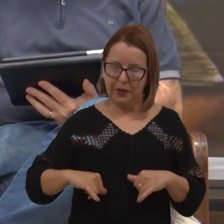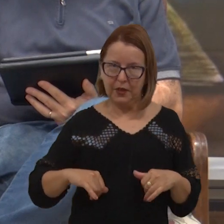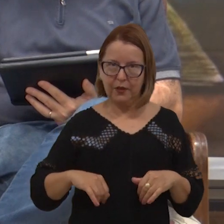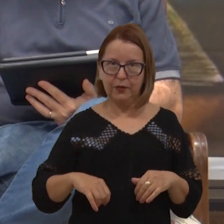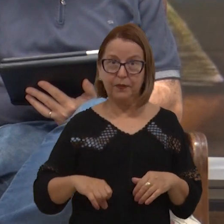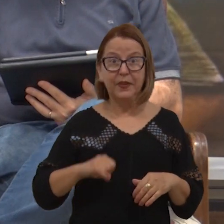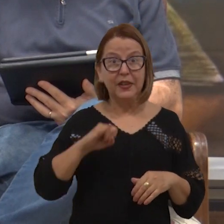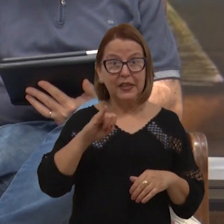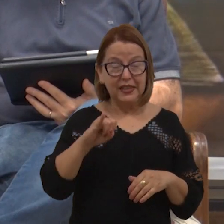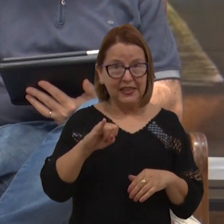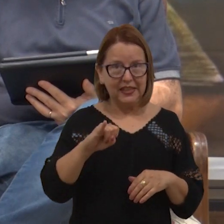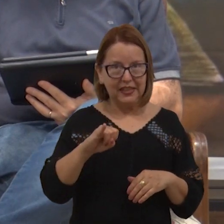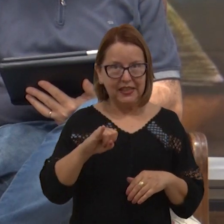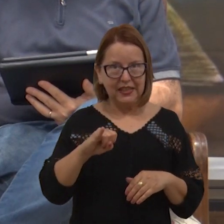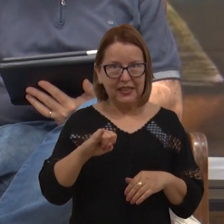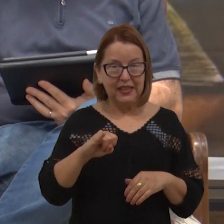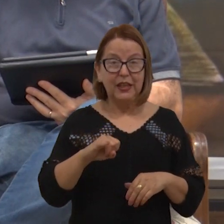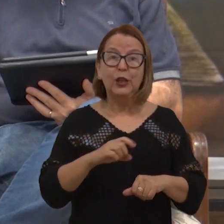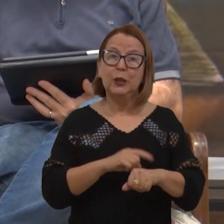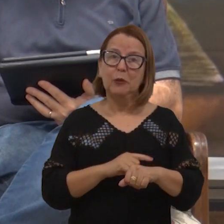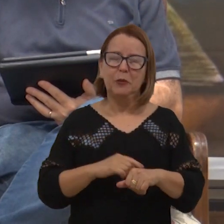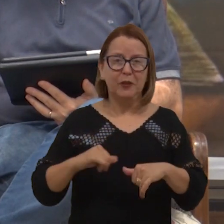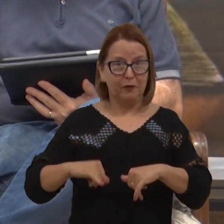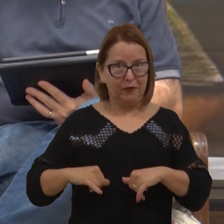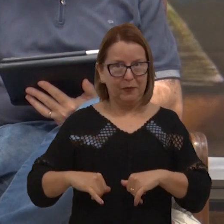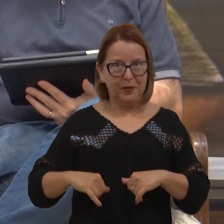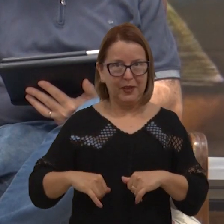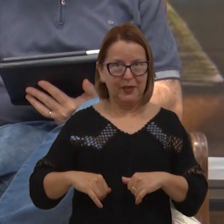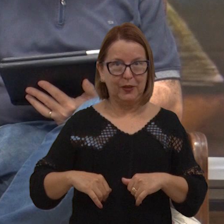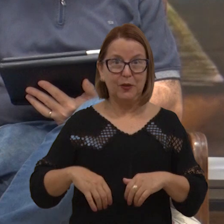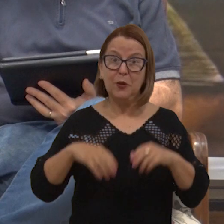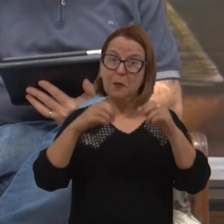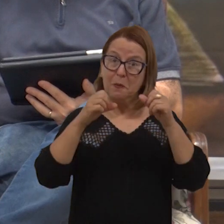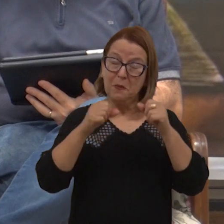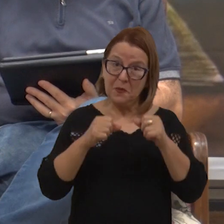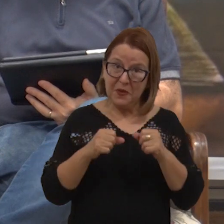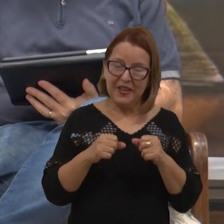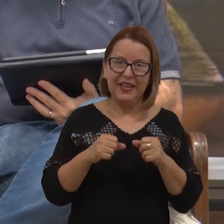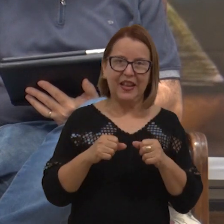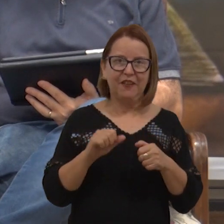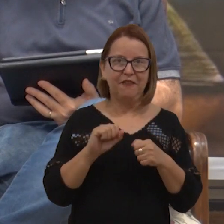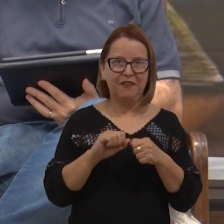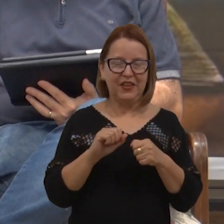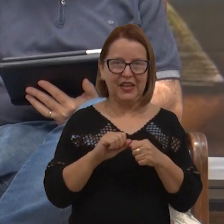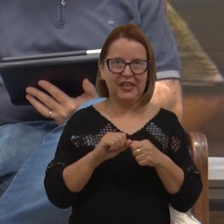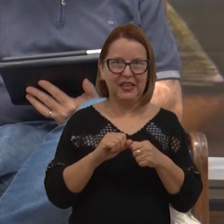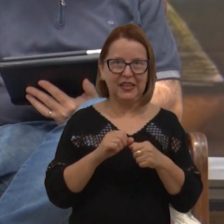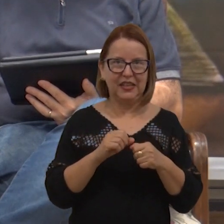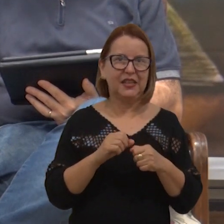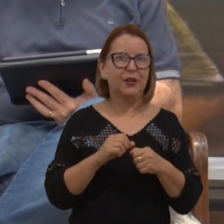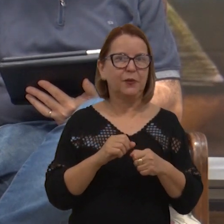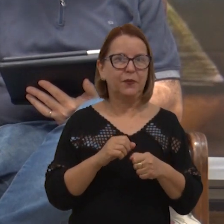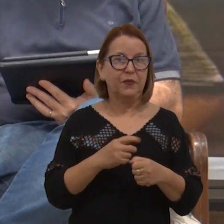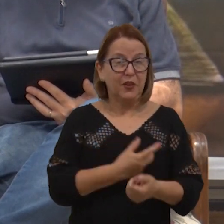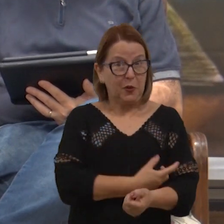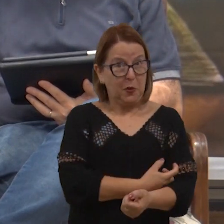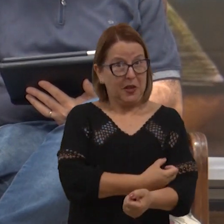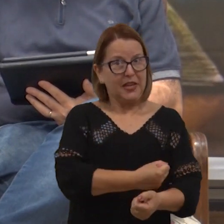nesse momento fizer um exame de sangue de uma pessoa, você vai descobrir ali uma série de toxinas no nosso corpo.